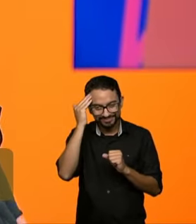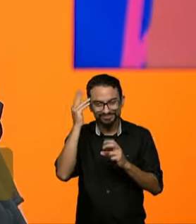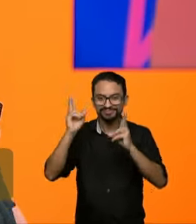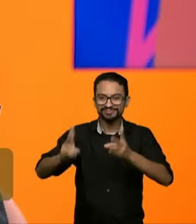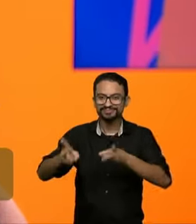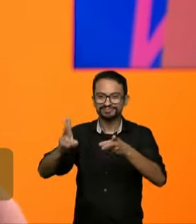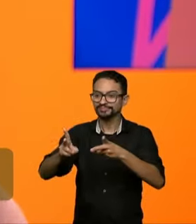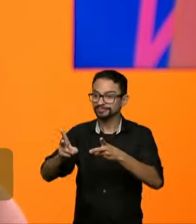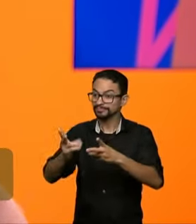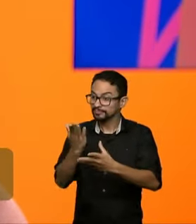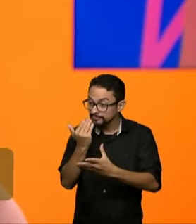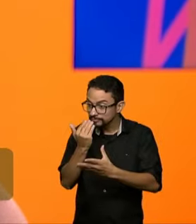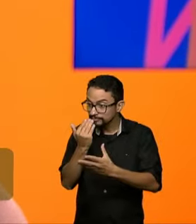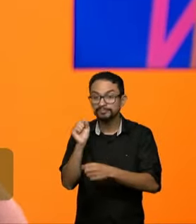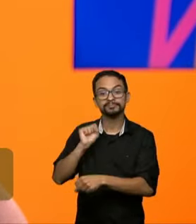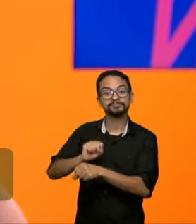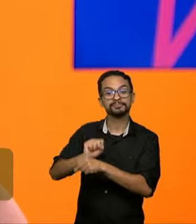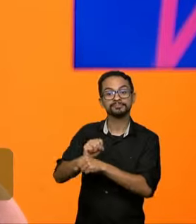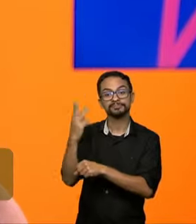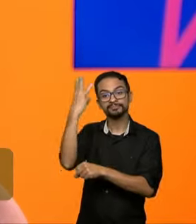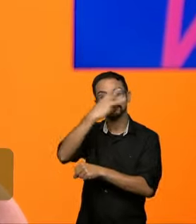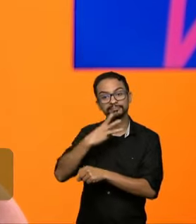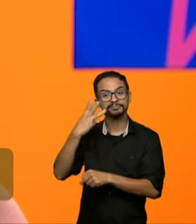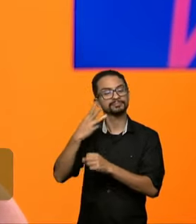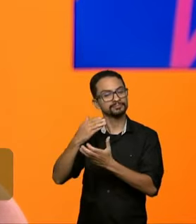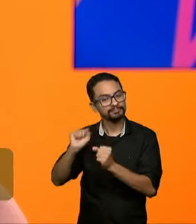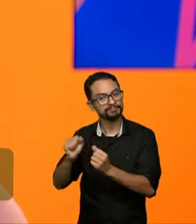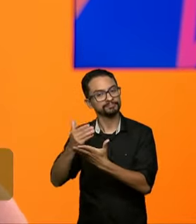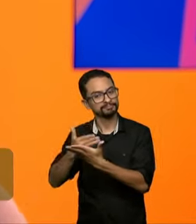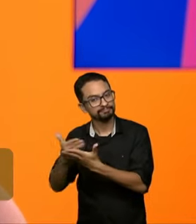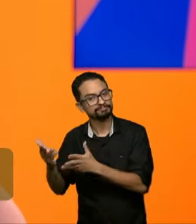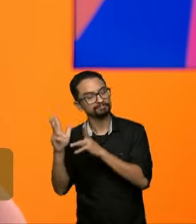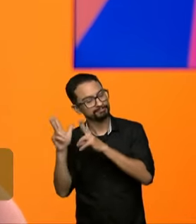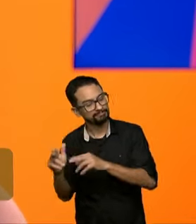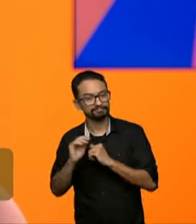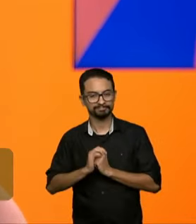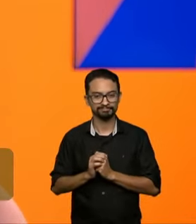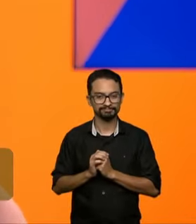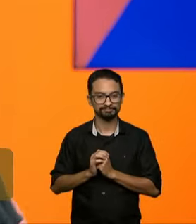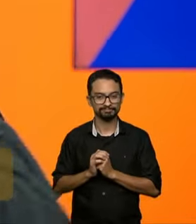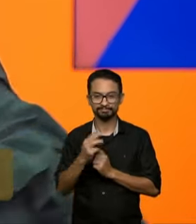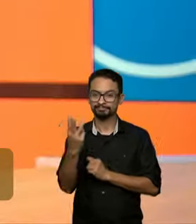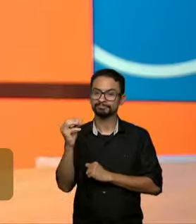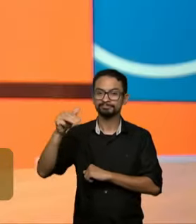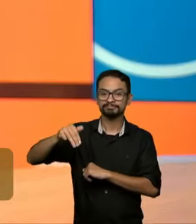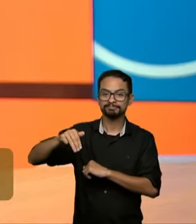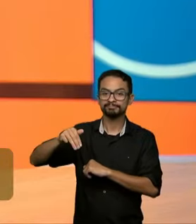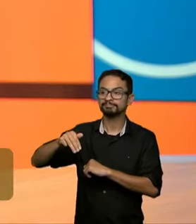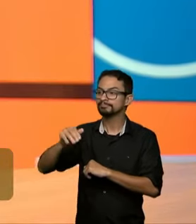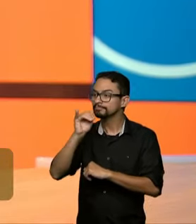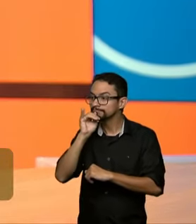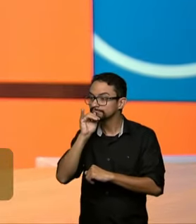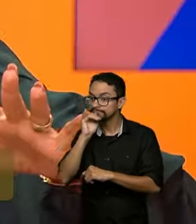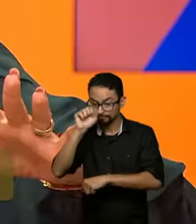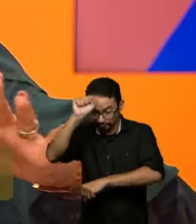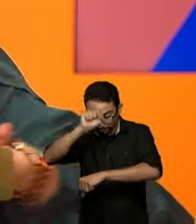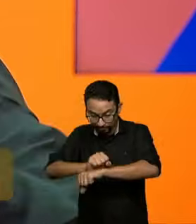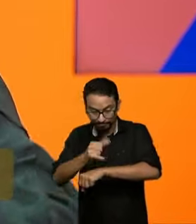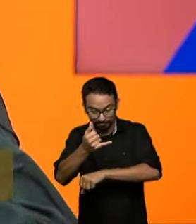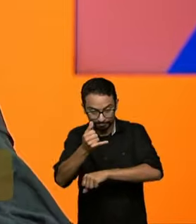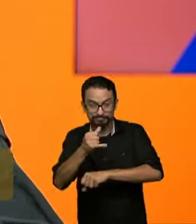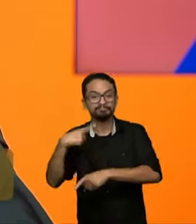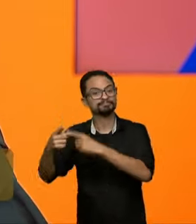antes. Uma hora antes, largar o telefone. Meia hora antes, que eu já estou ali próximo de